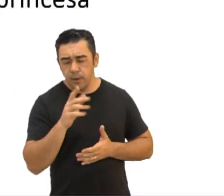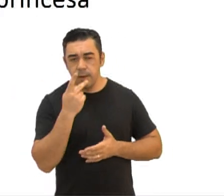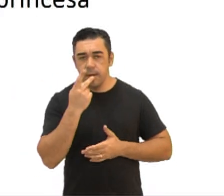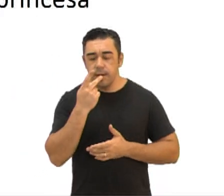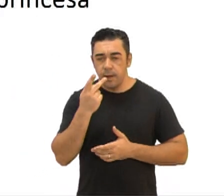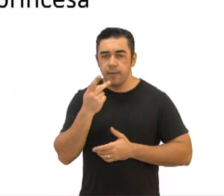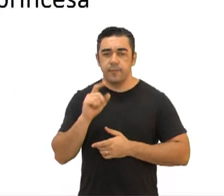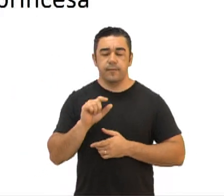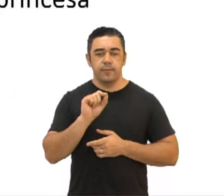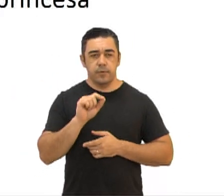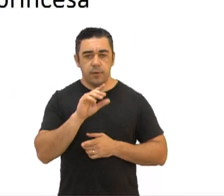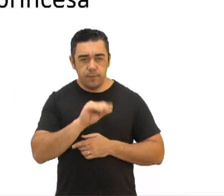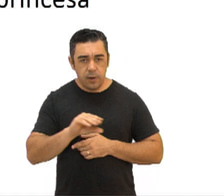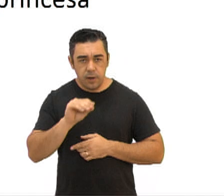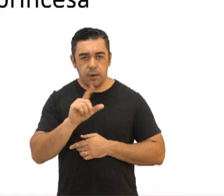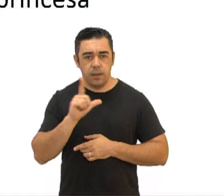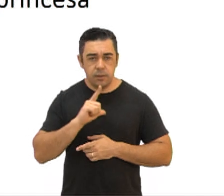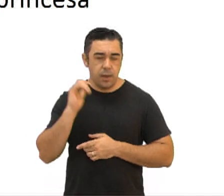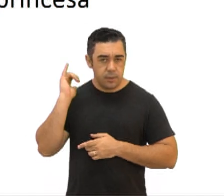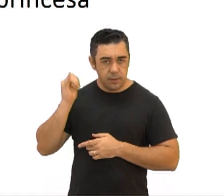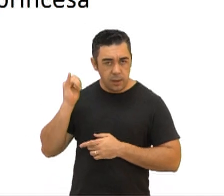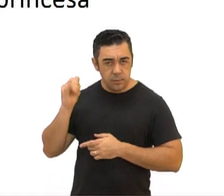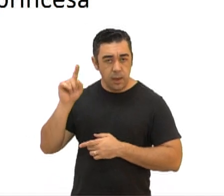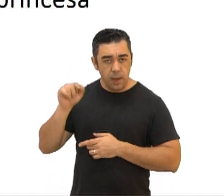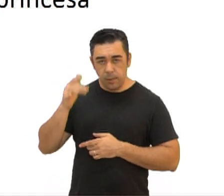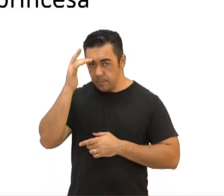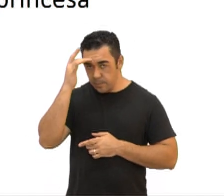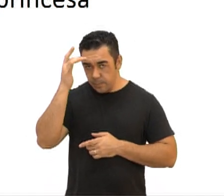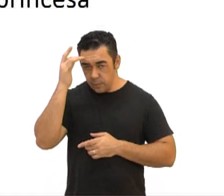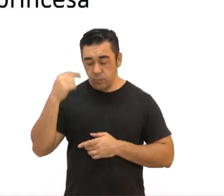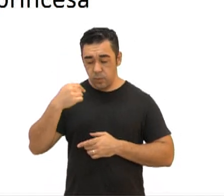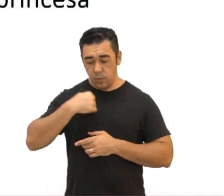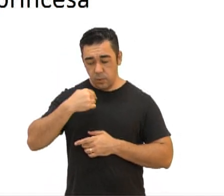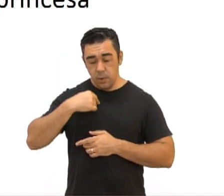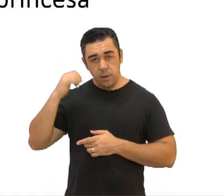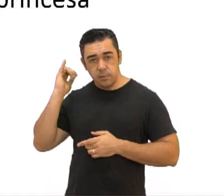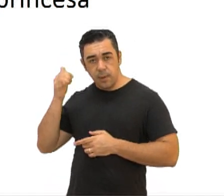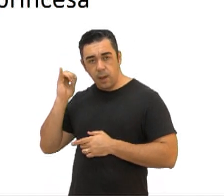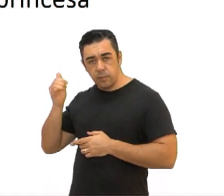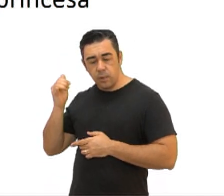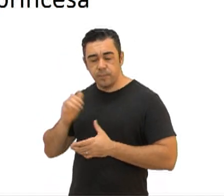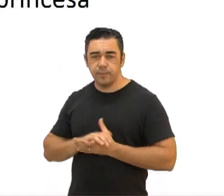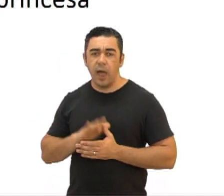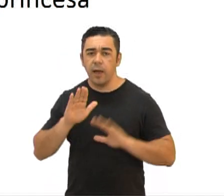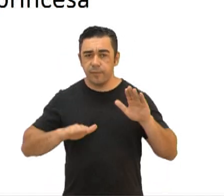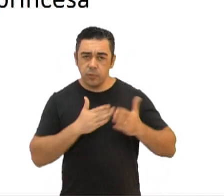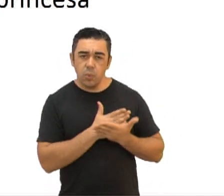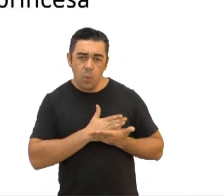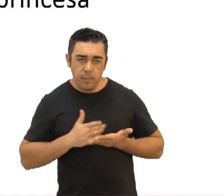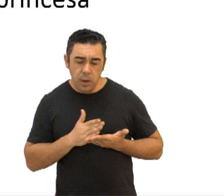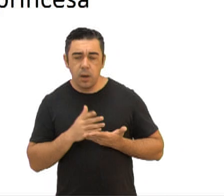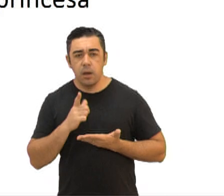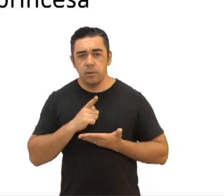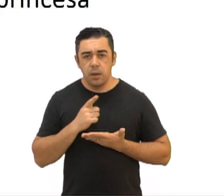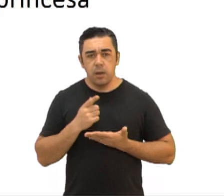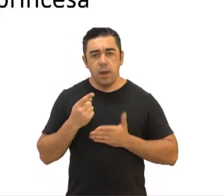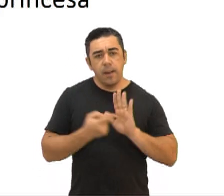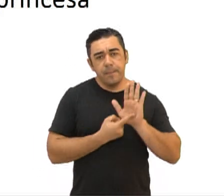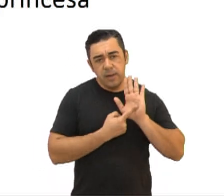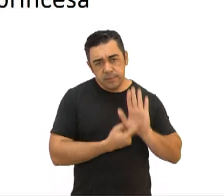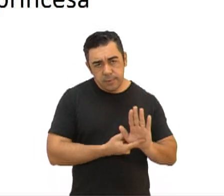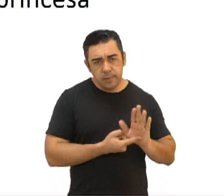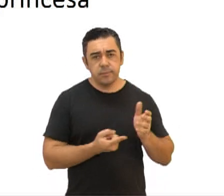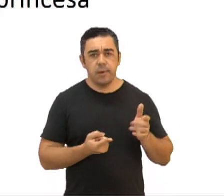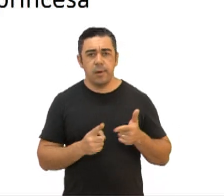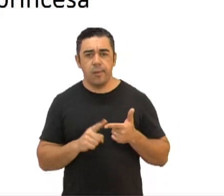de uma narrativa feitas pelas palavras do narrador, né? Então, no começo ali, às vezes, da narrativa, você tem ali a apresentação,